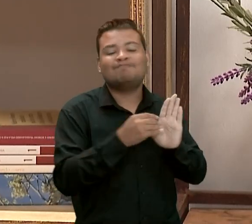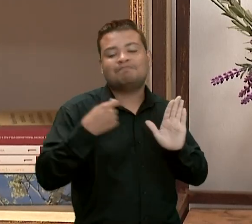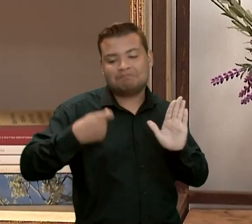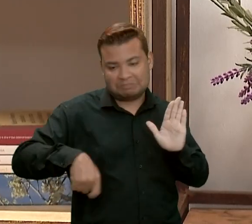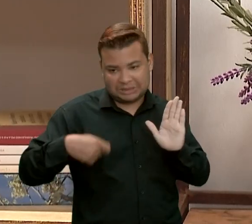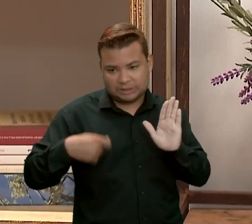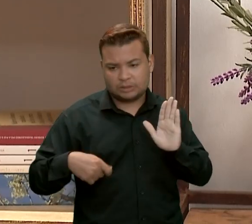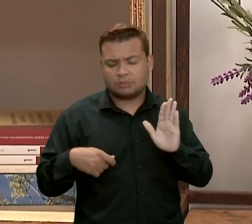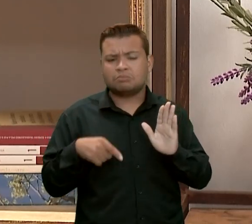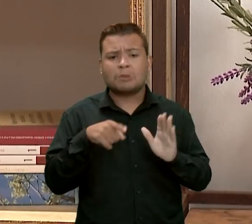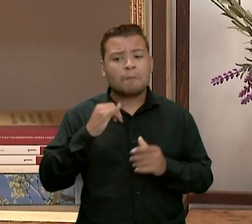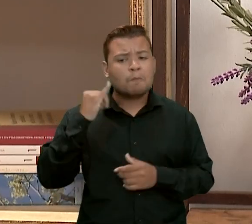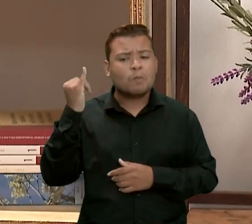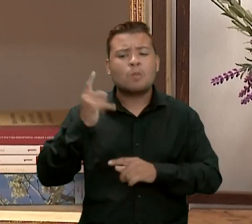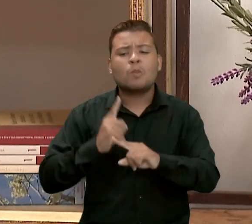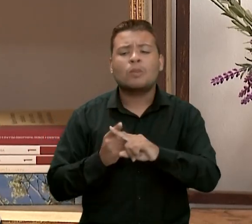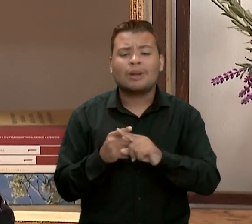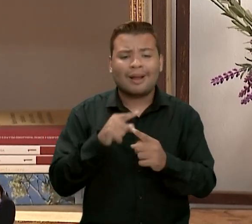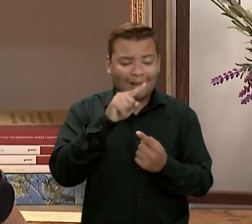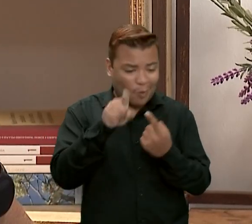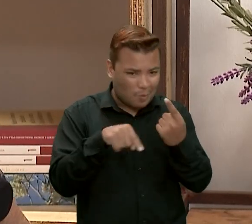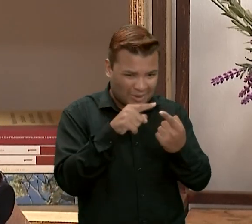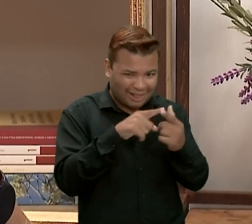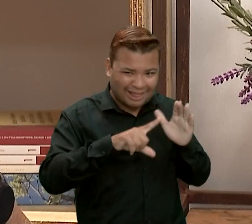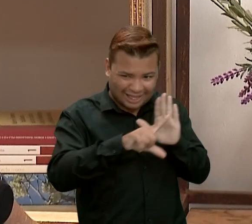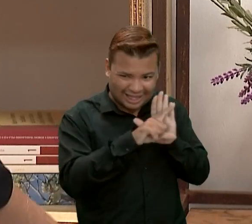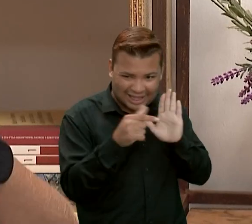objetivo dessa legislação é justamente